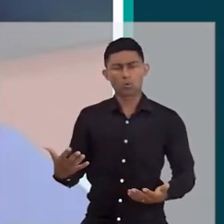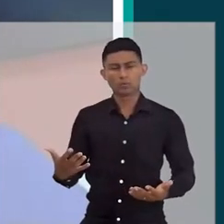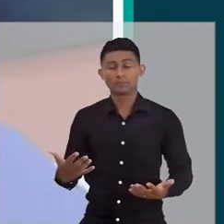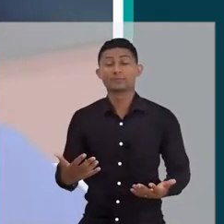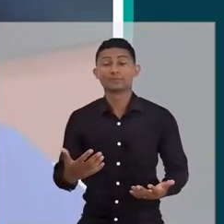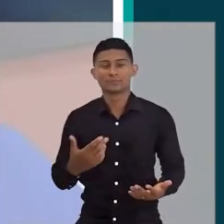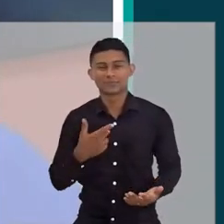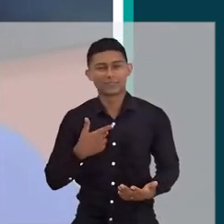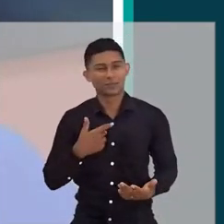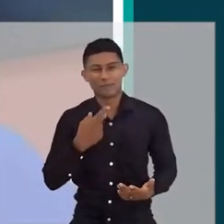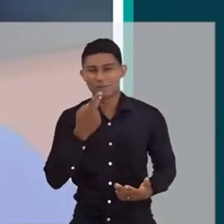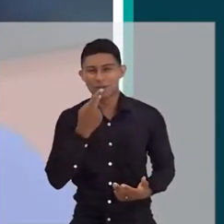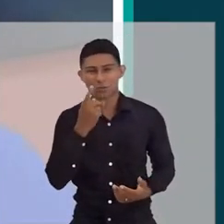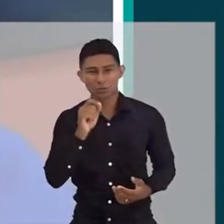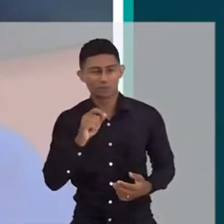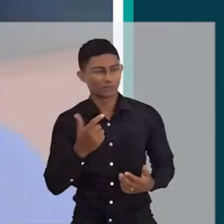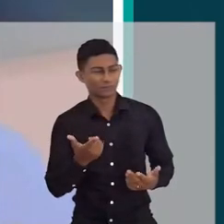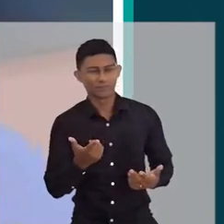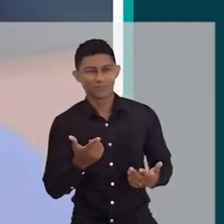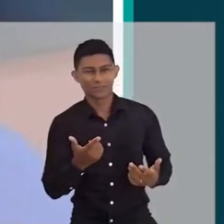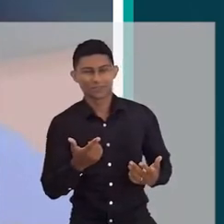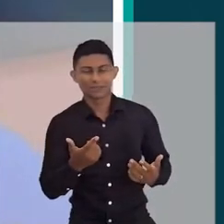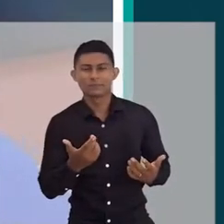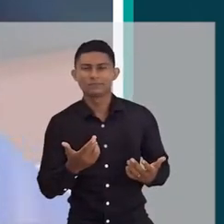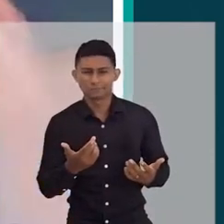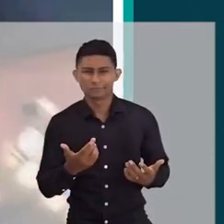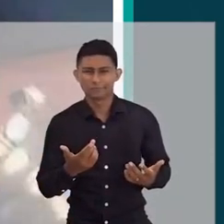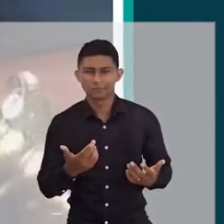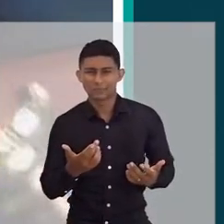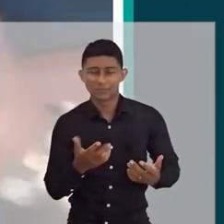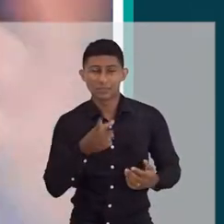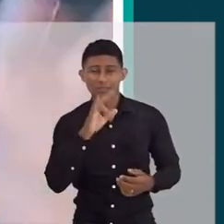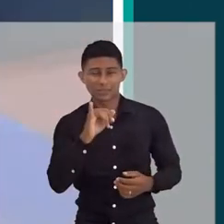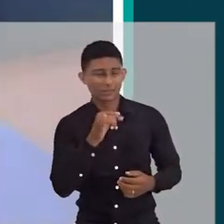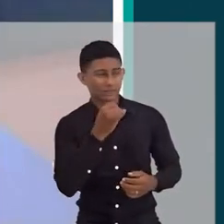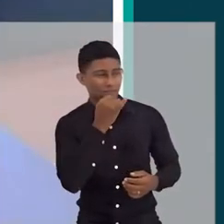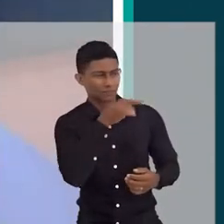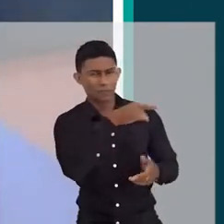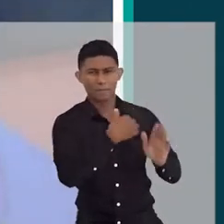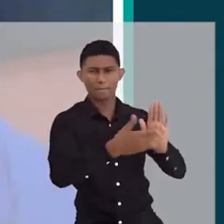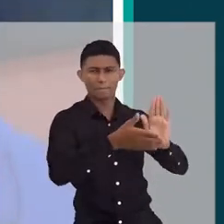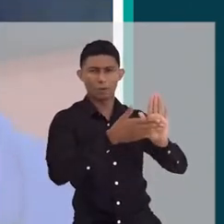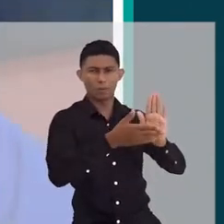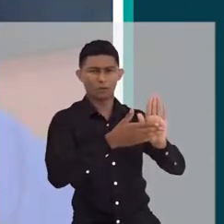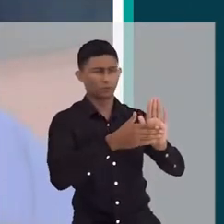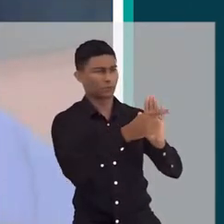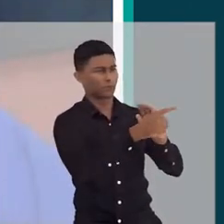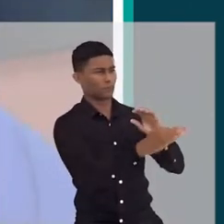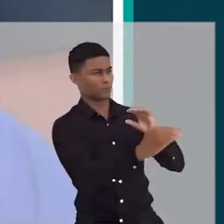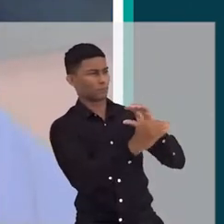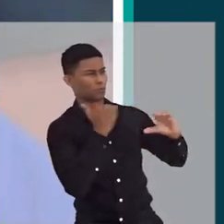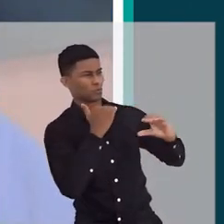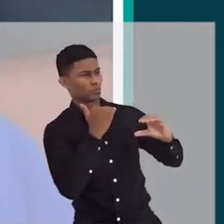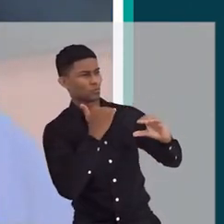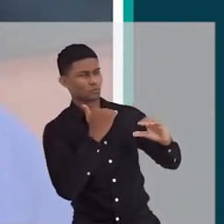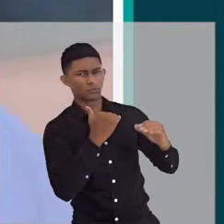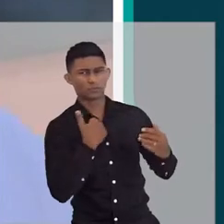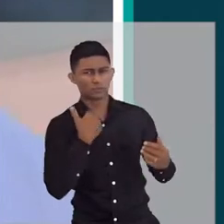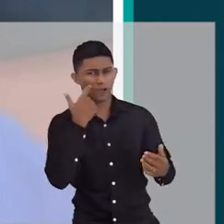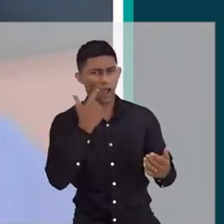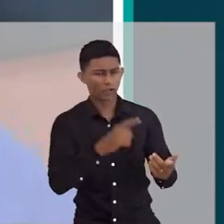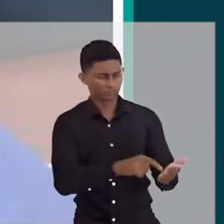de que o constrangimento ele é democrático. Então, quando me manda uma proposta constrangedora